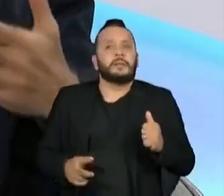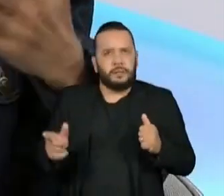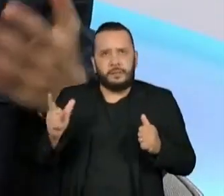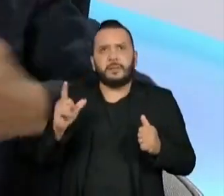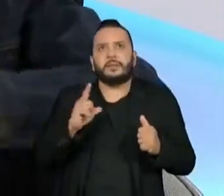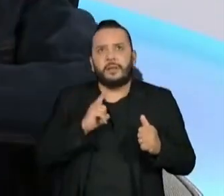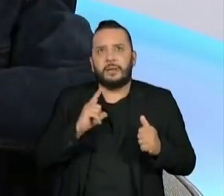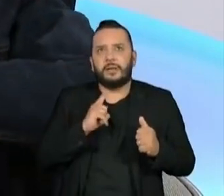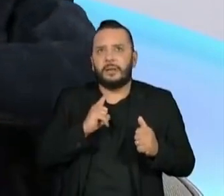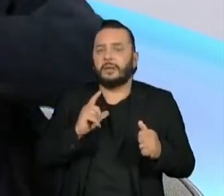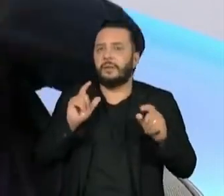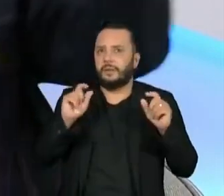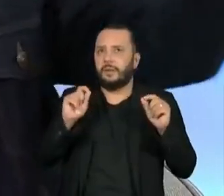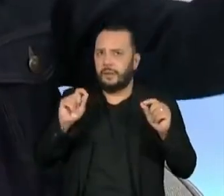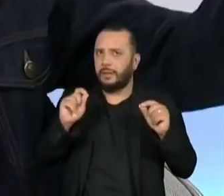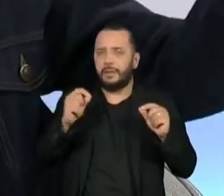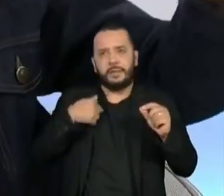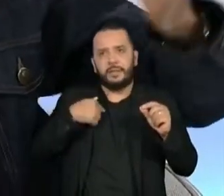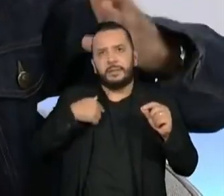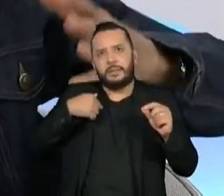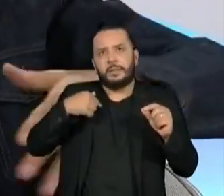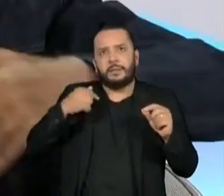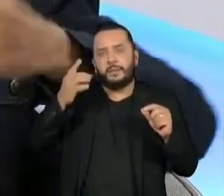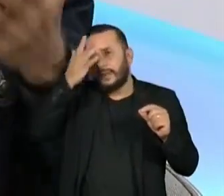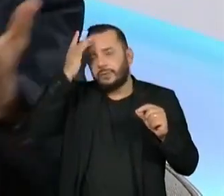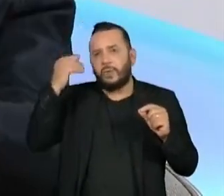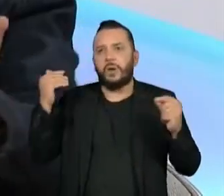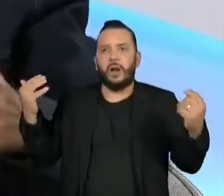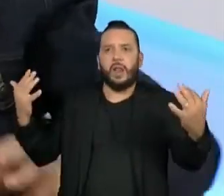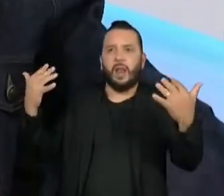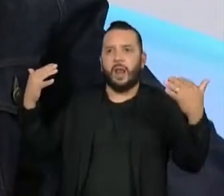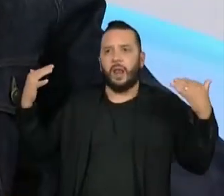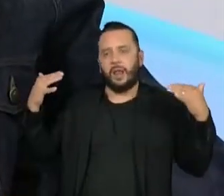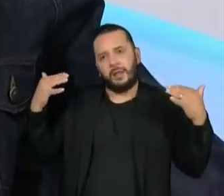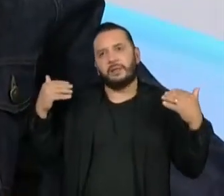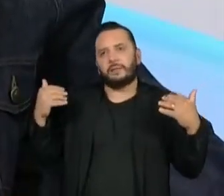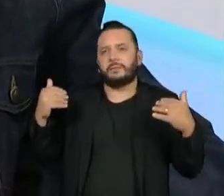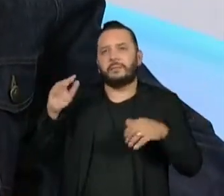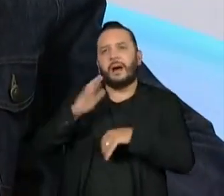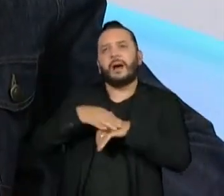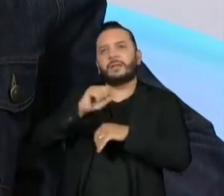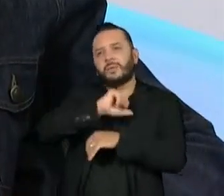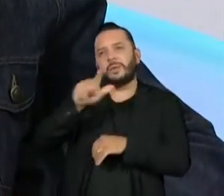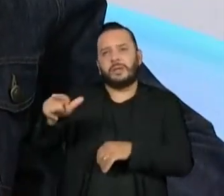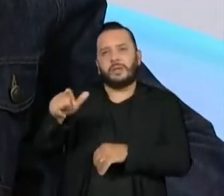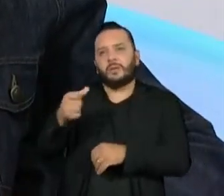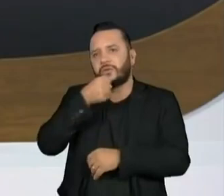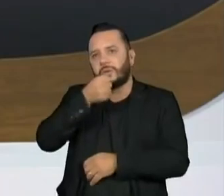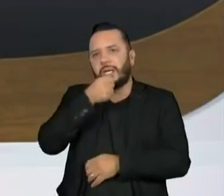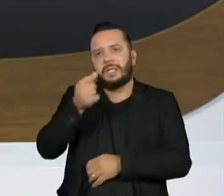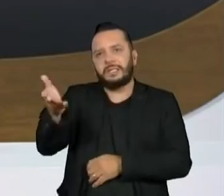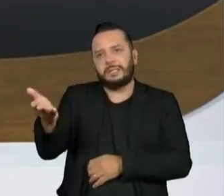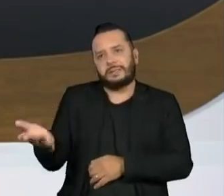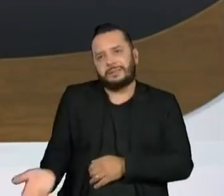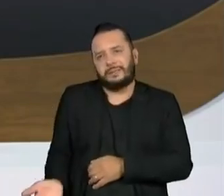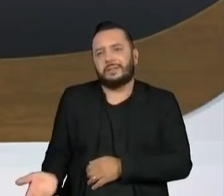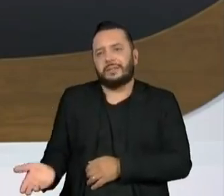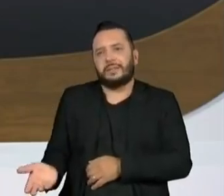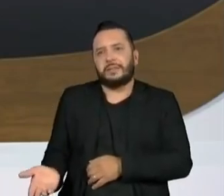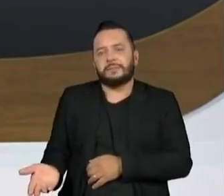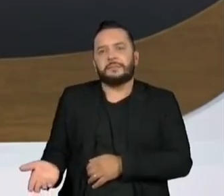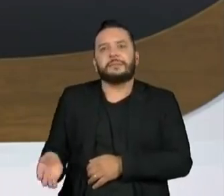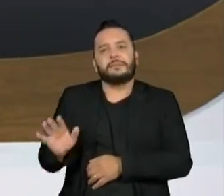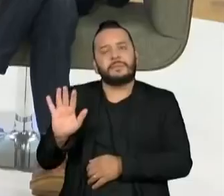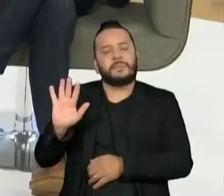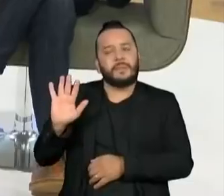mais presença na mente de um número muito maior de pessoas no país do que um jornalista, né? Então, há uma certa